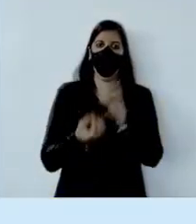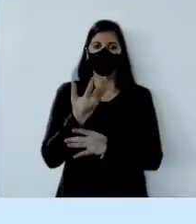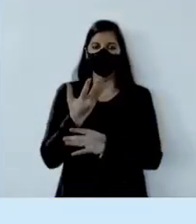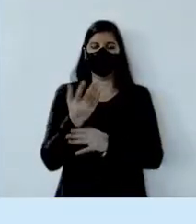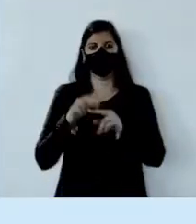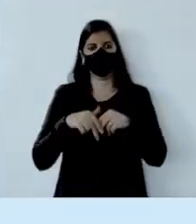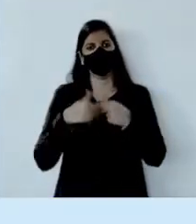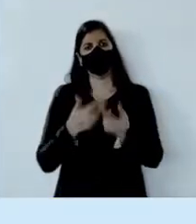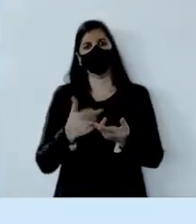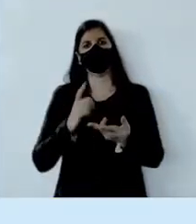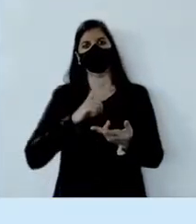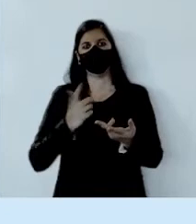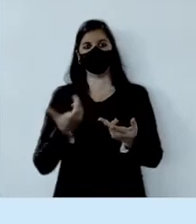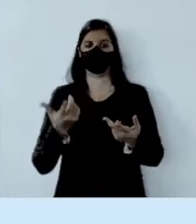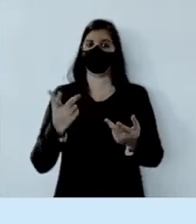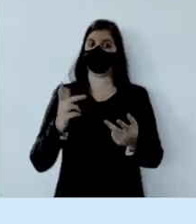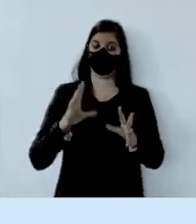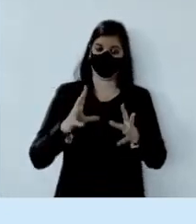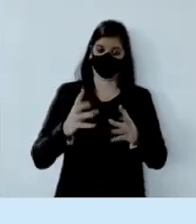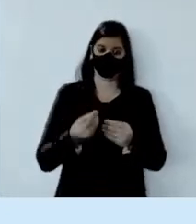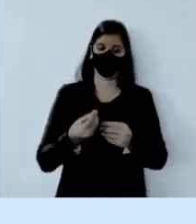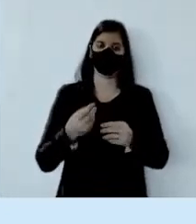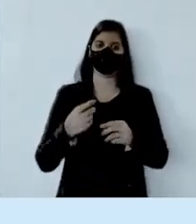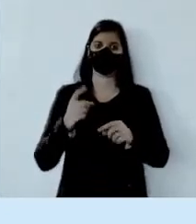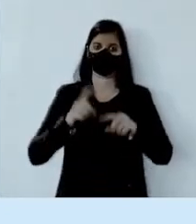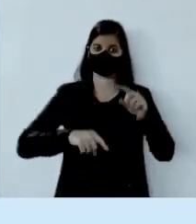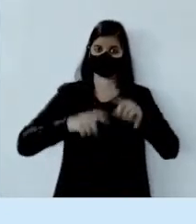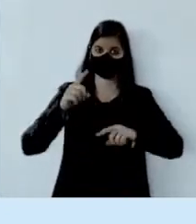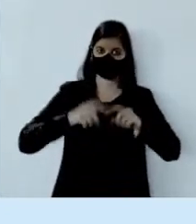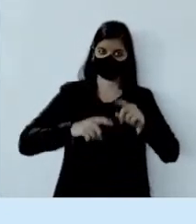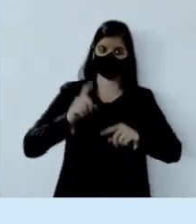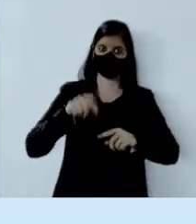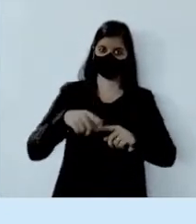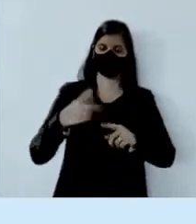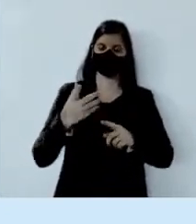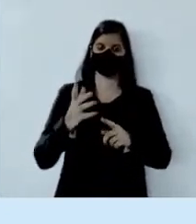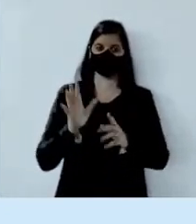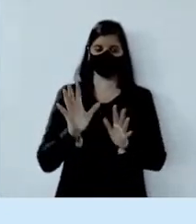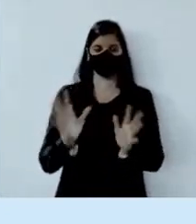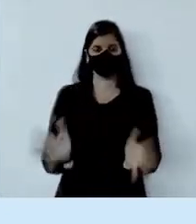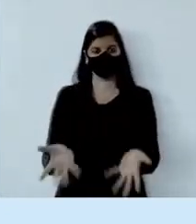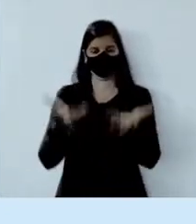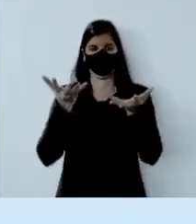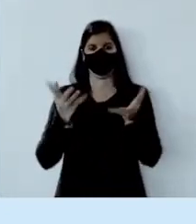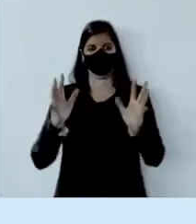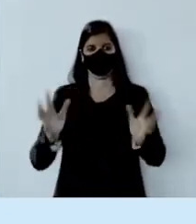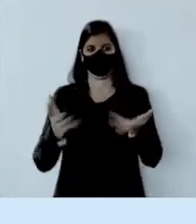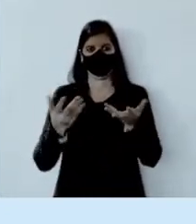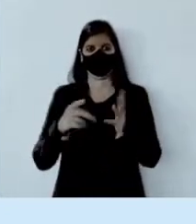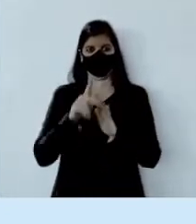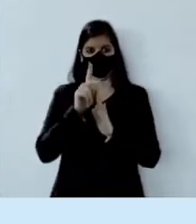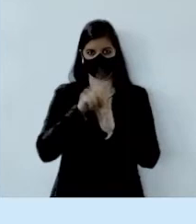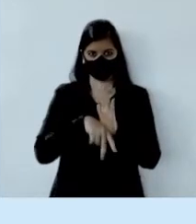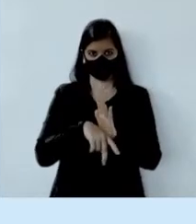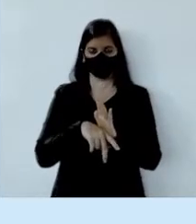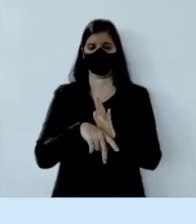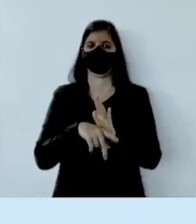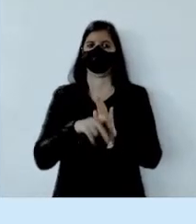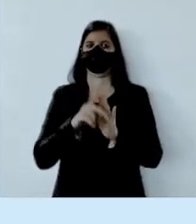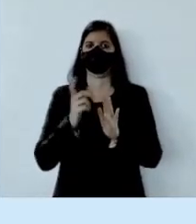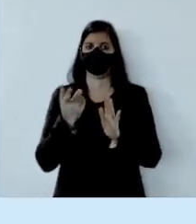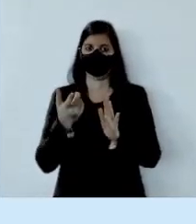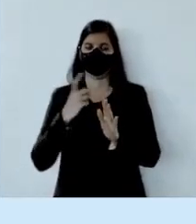Então, os móveis, gente, são sempre um elemento de destaque no projeto de interiores. Então, sua representação